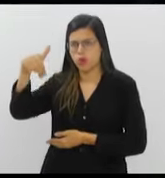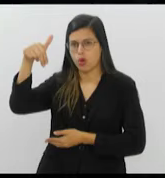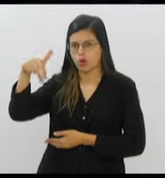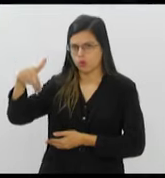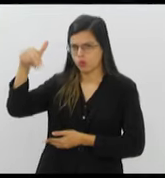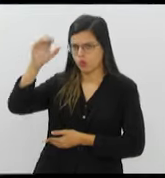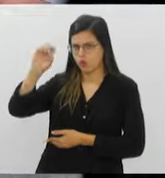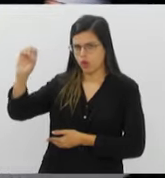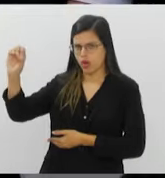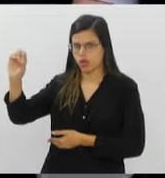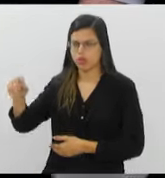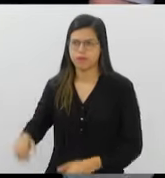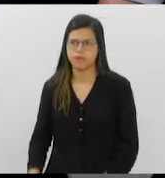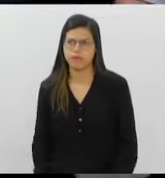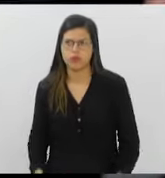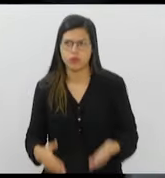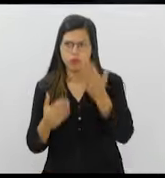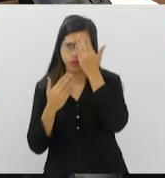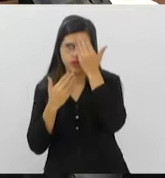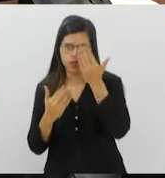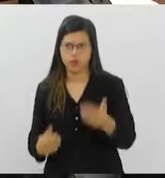fluminense. Muito obrigada.